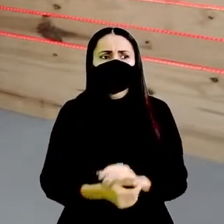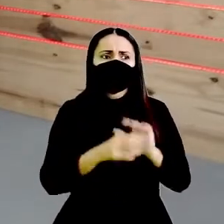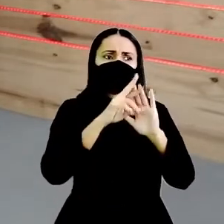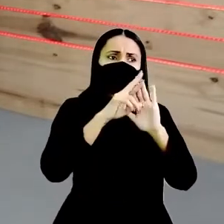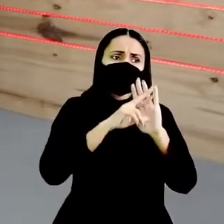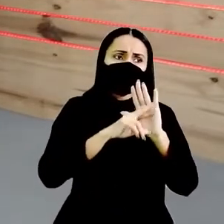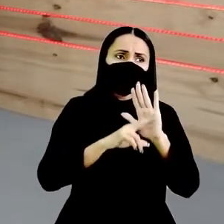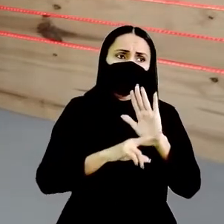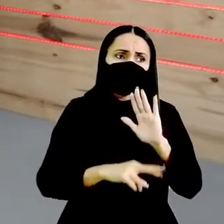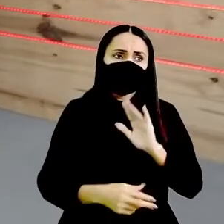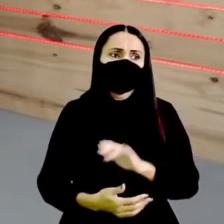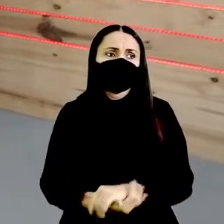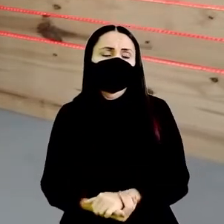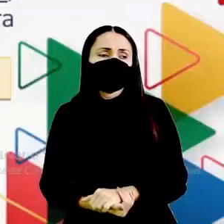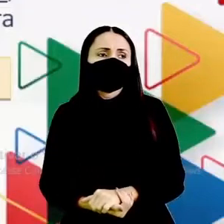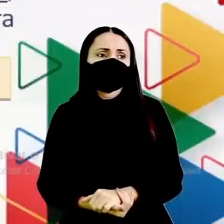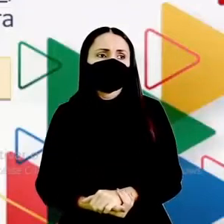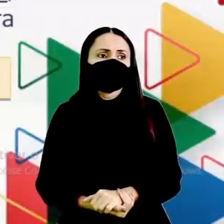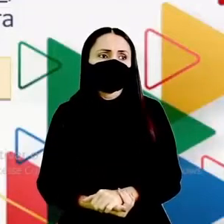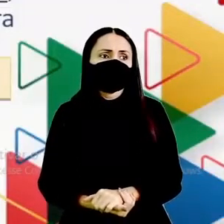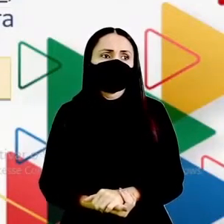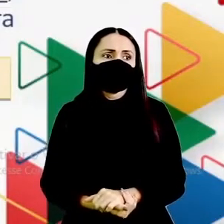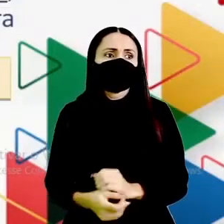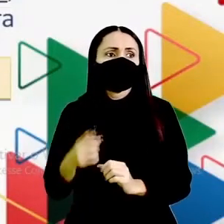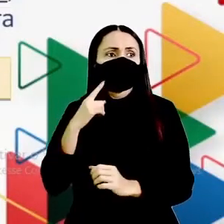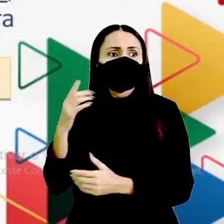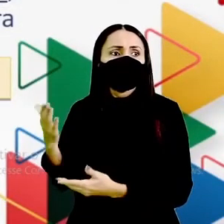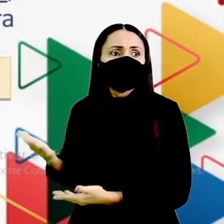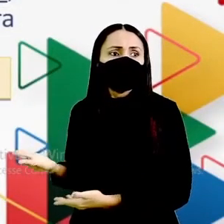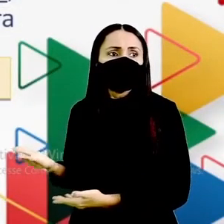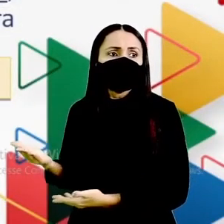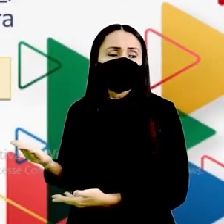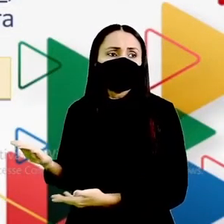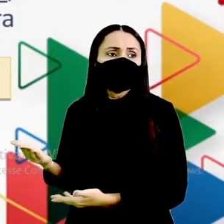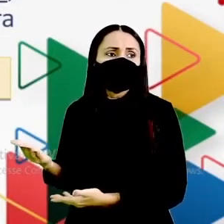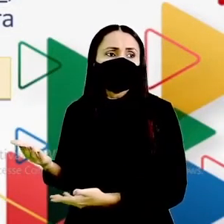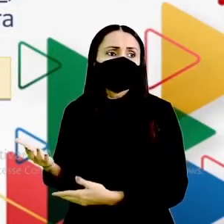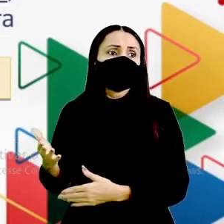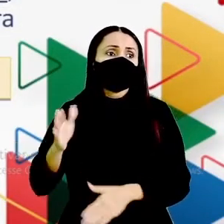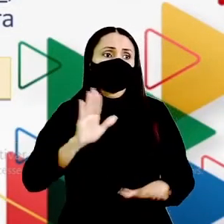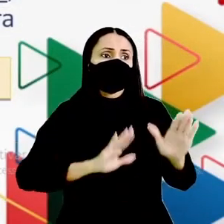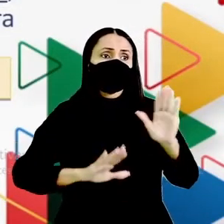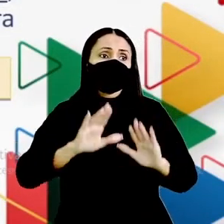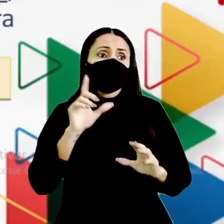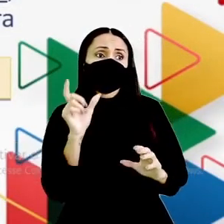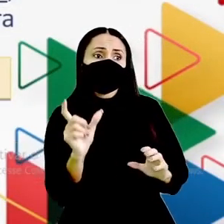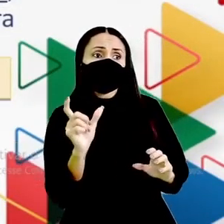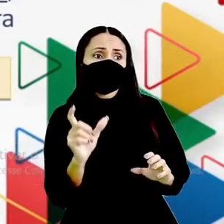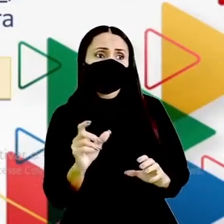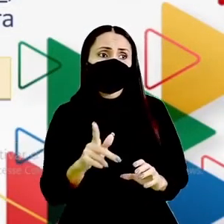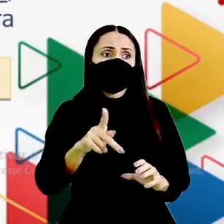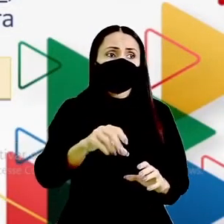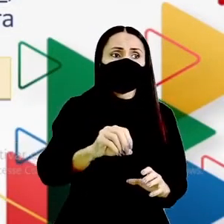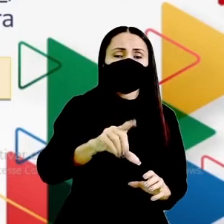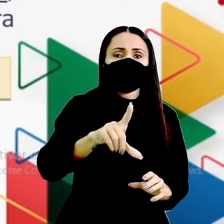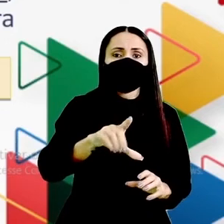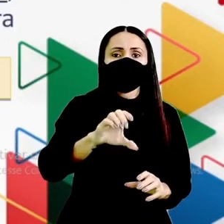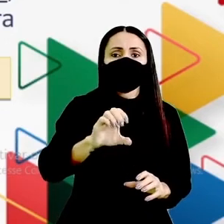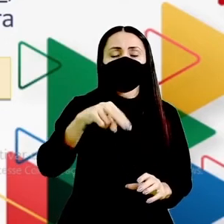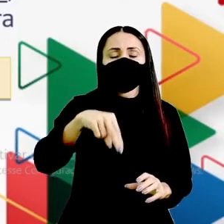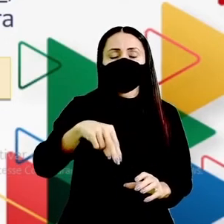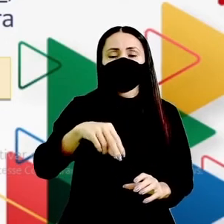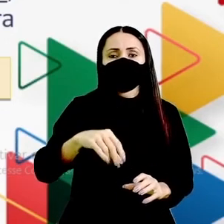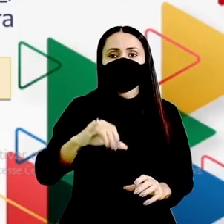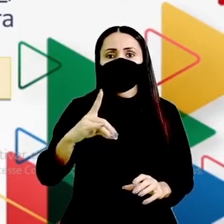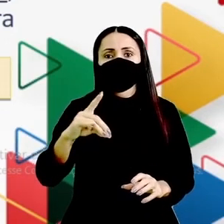São paroxítonos. Exatamente. Não é isso? Então, Olha cuidado lá, ó. com. Cuidado com essas palavras, ó. Pólen e hífen. Se eu levo plural, elas